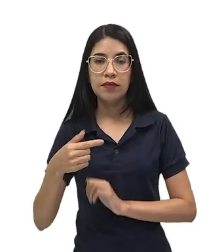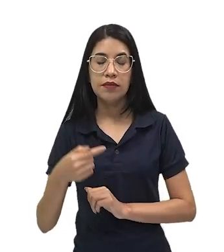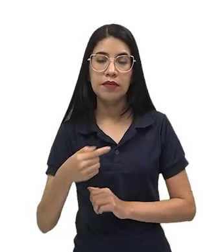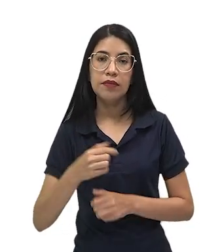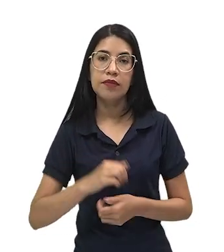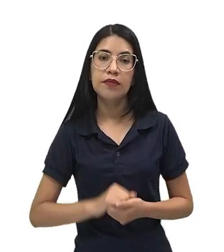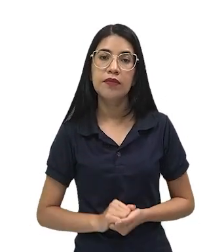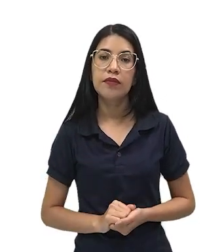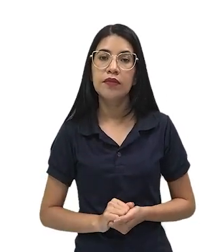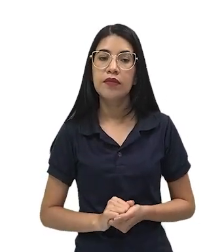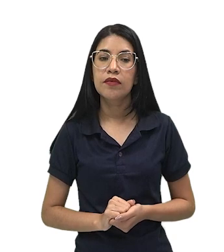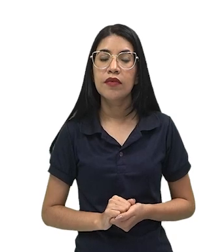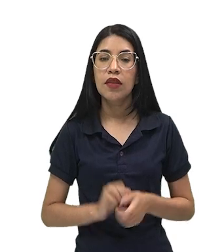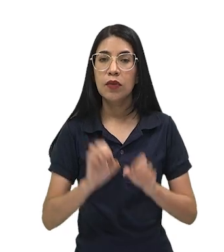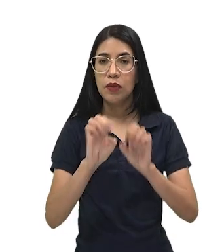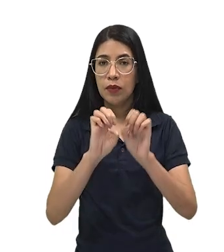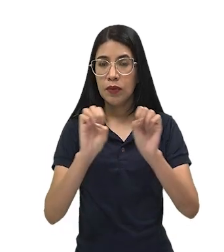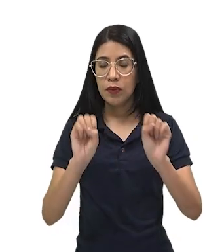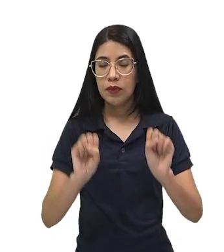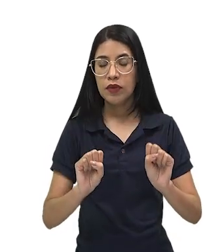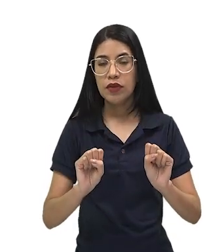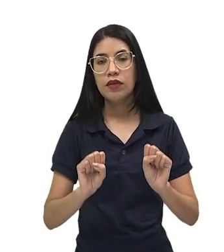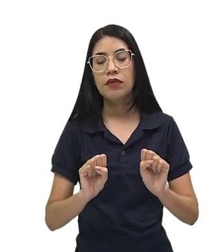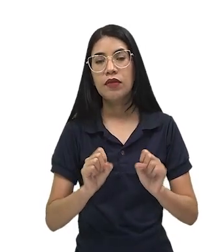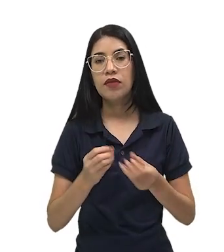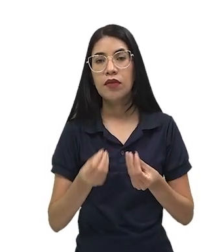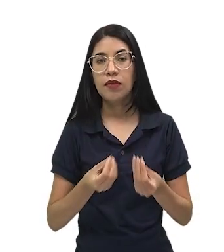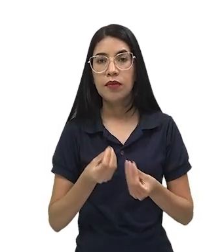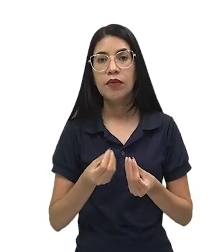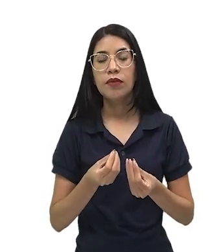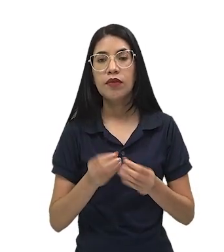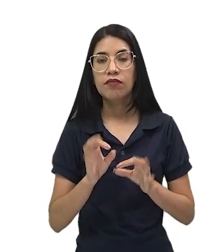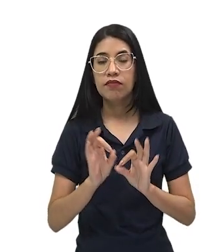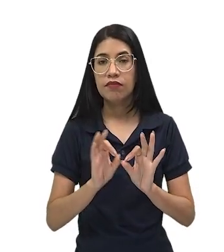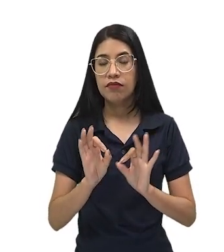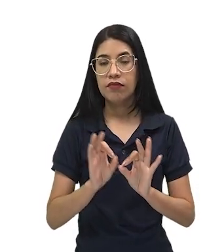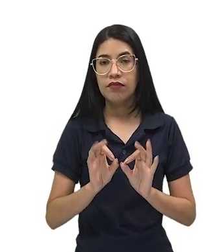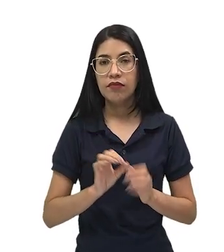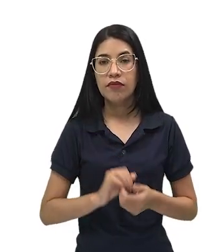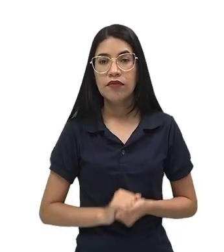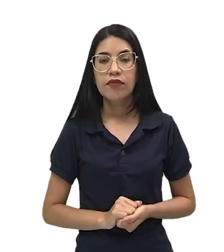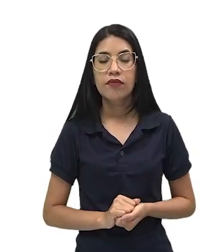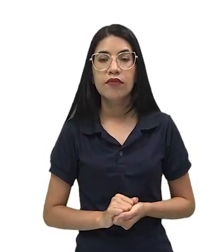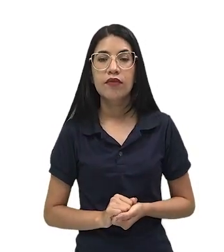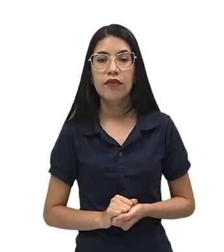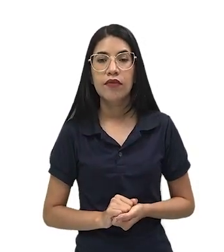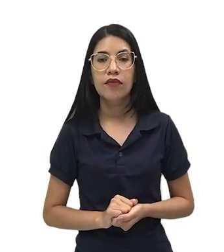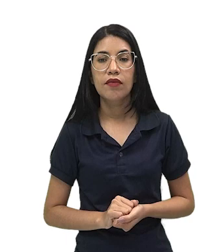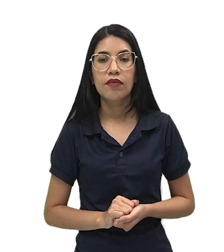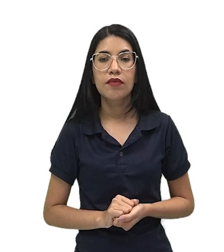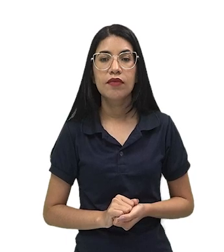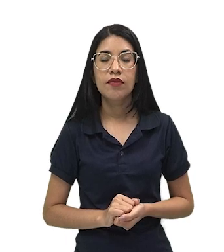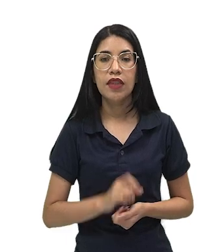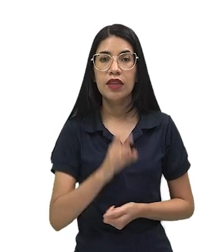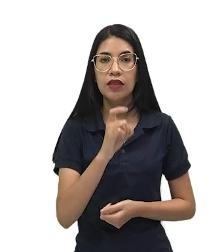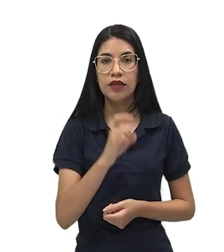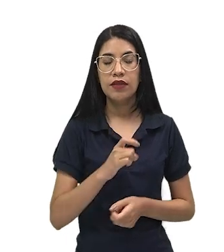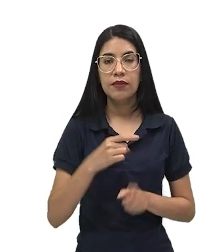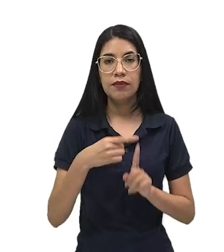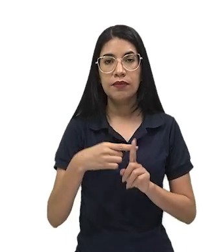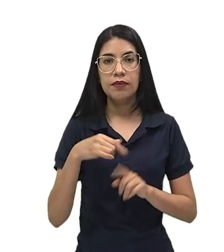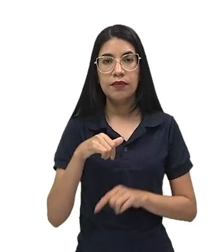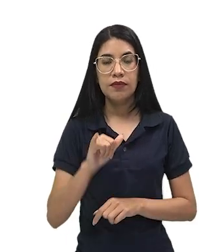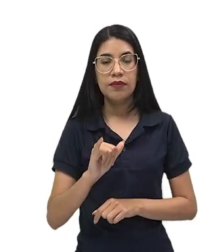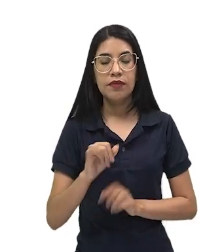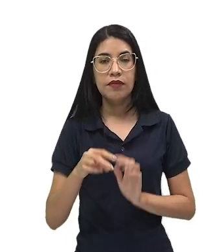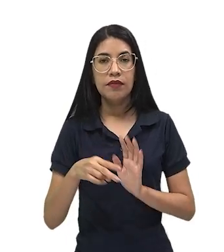nosso sistema. Estava sendo pedido para nós escrevermos o sistema. Então, transcodificando, x mais y